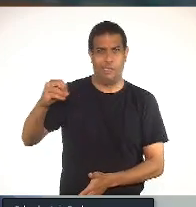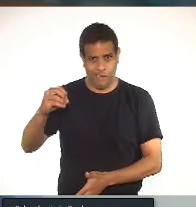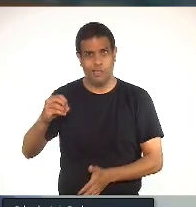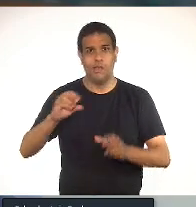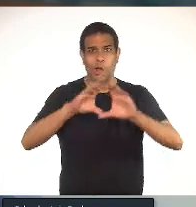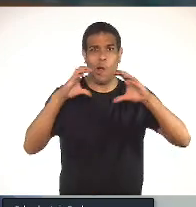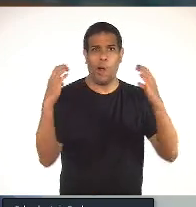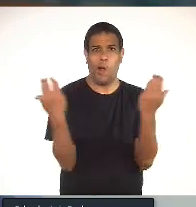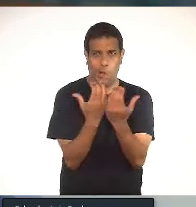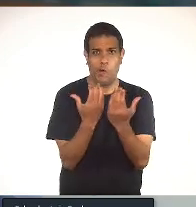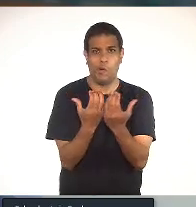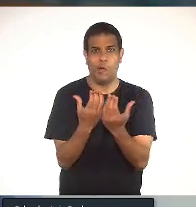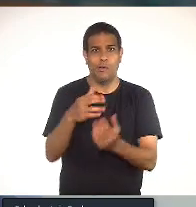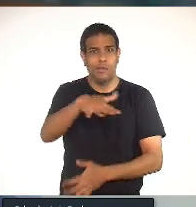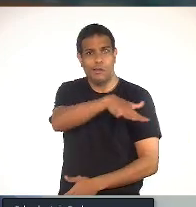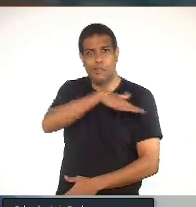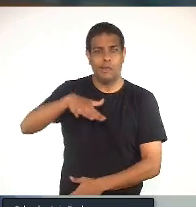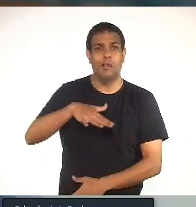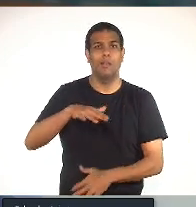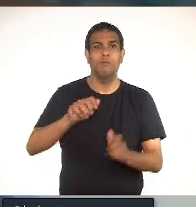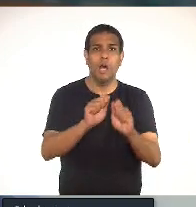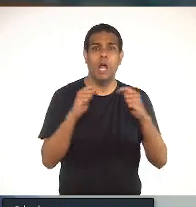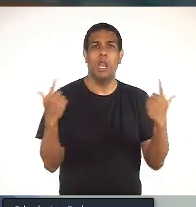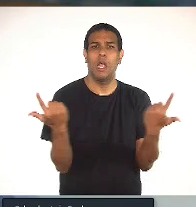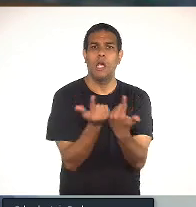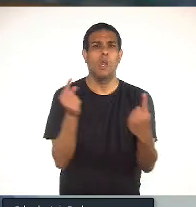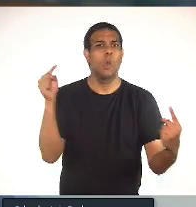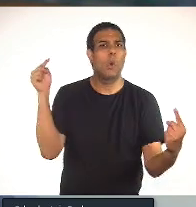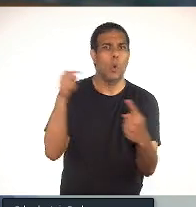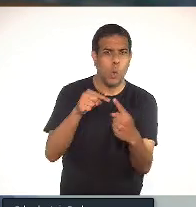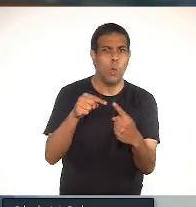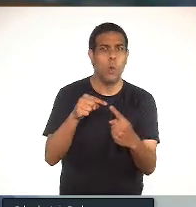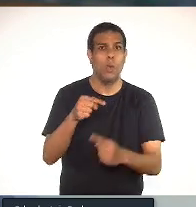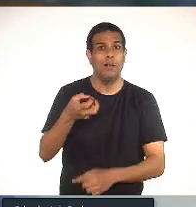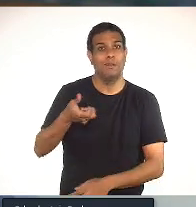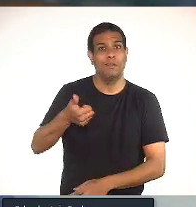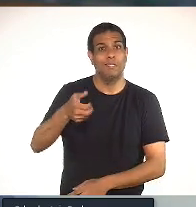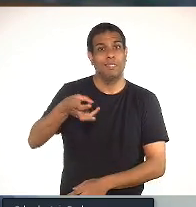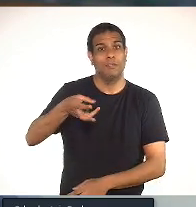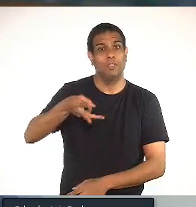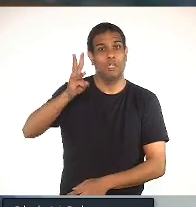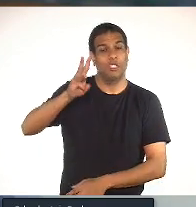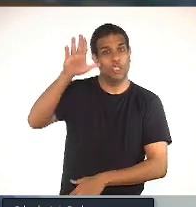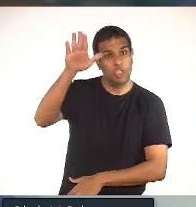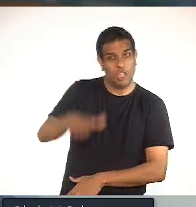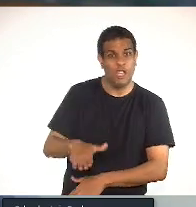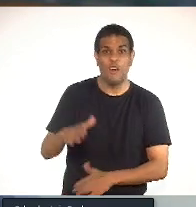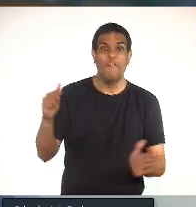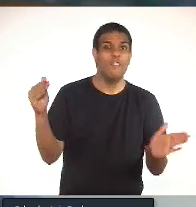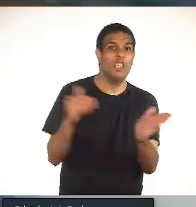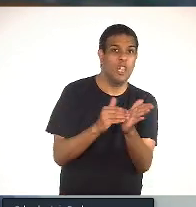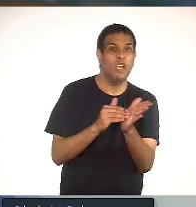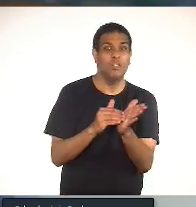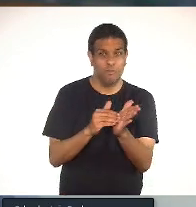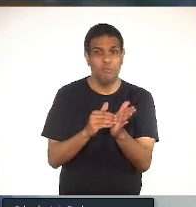313ª sessão extraordinária, que, iniciada às 15 horas, encerrou-se às